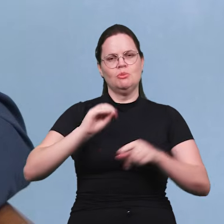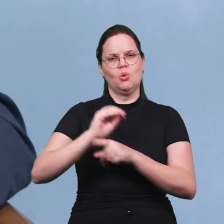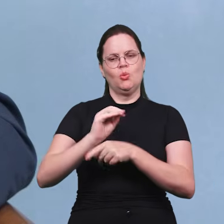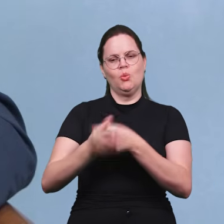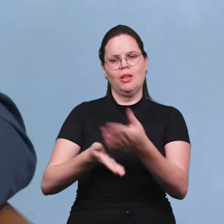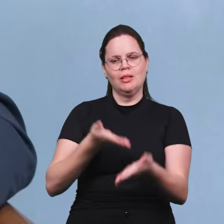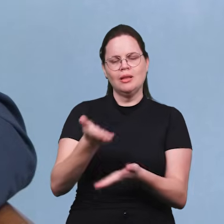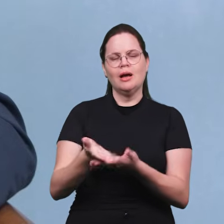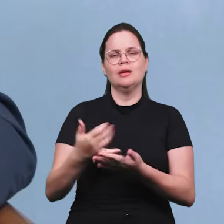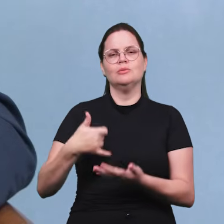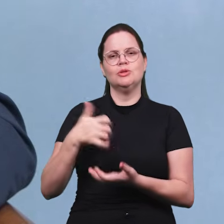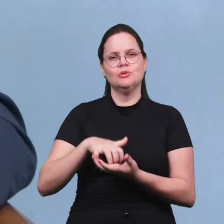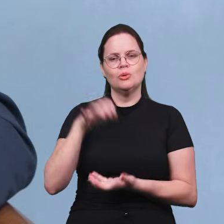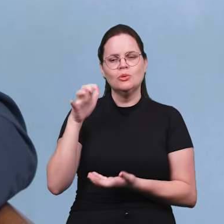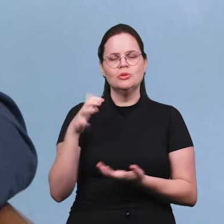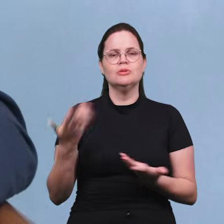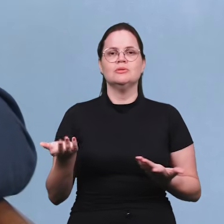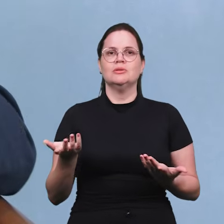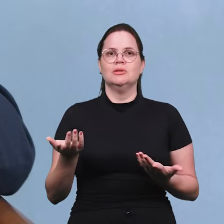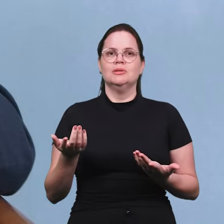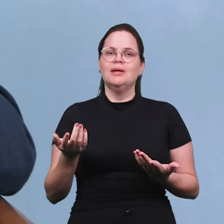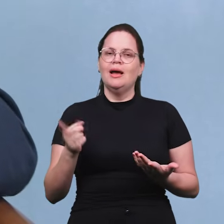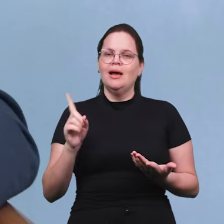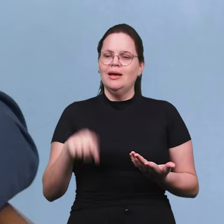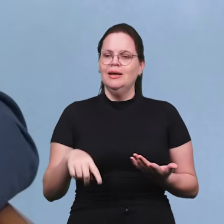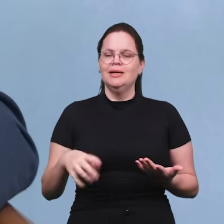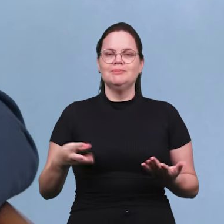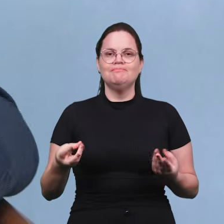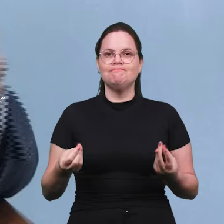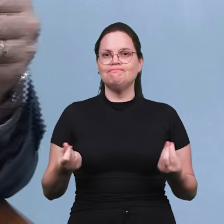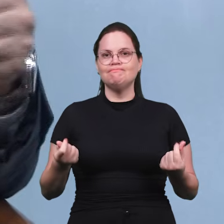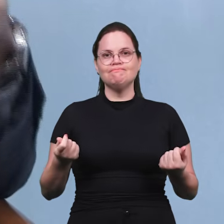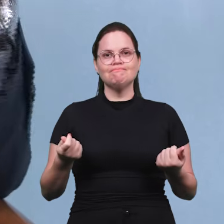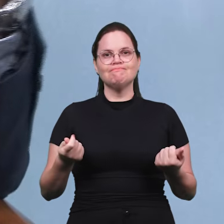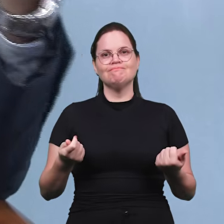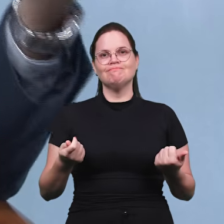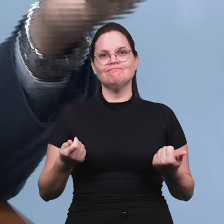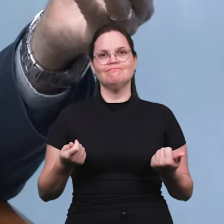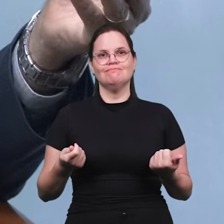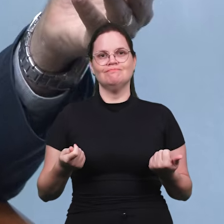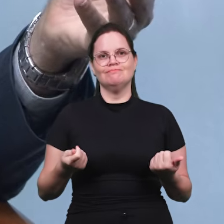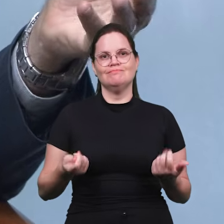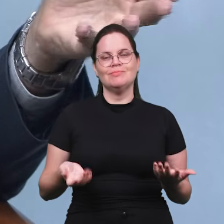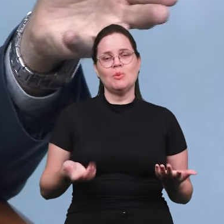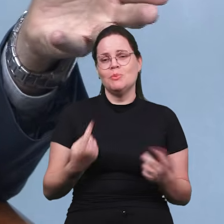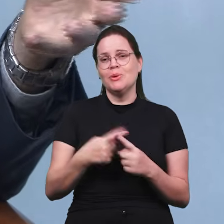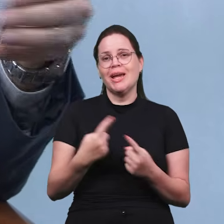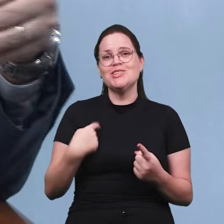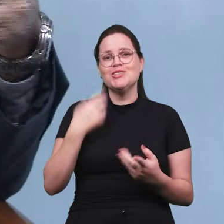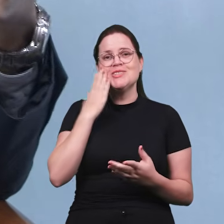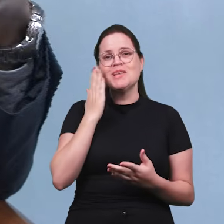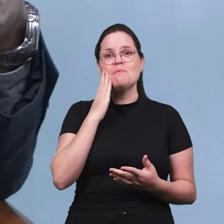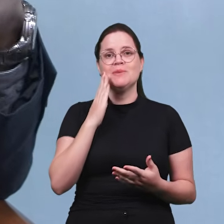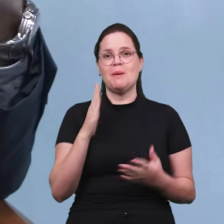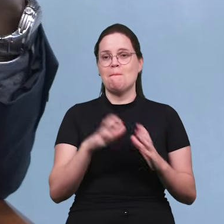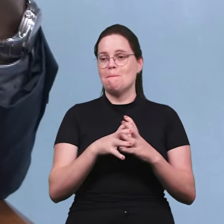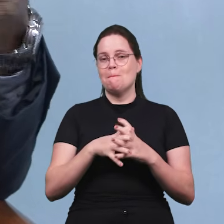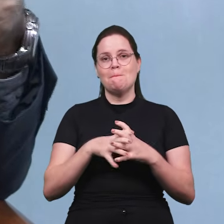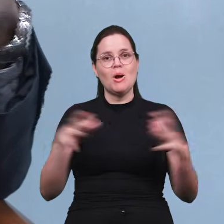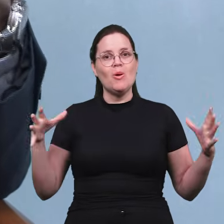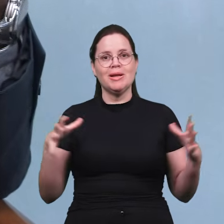cuidado com o idoso, é algo que a população está envelhecendo. Na verdade,